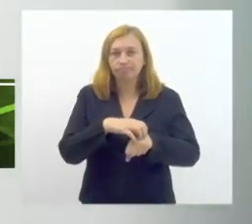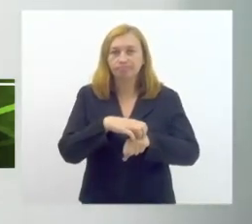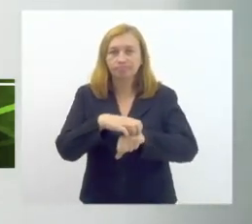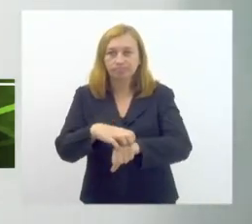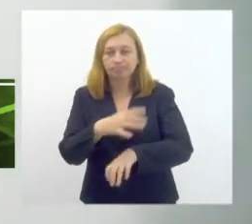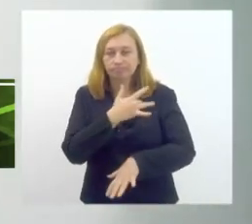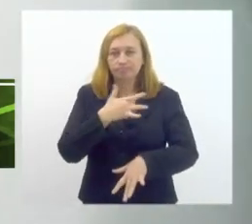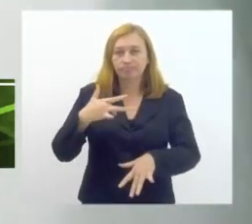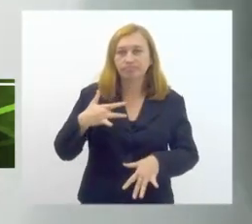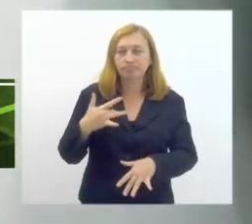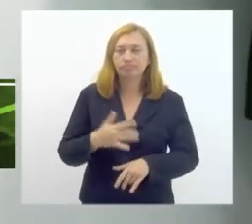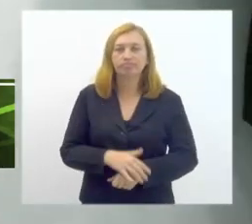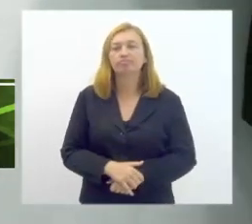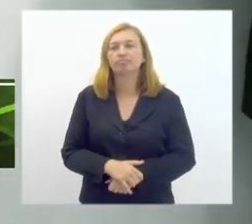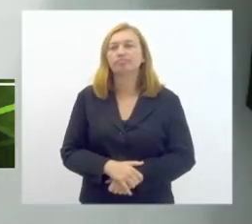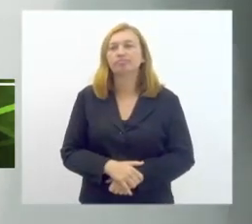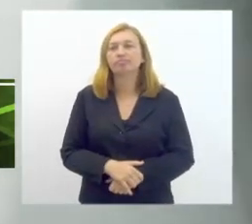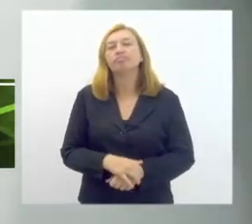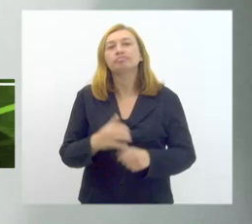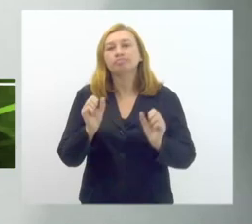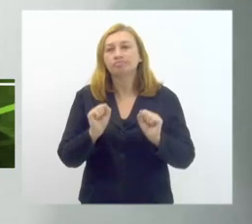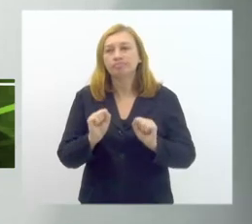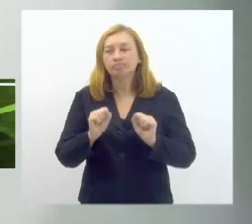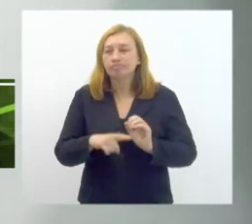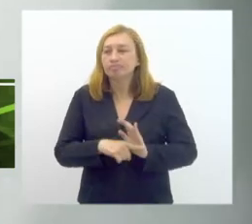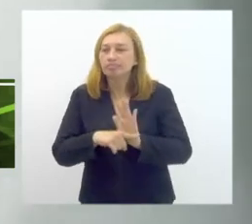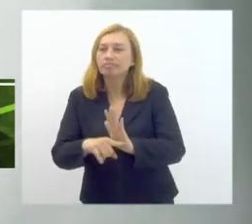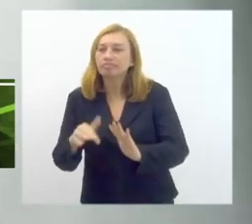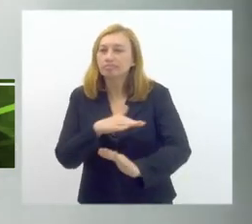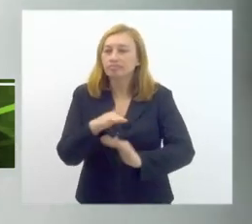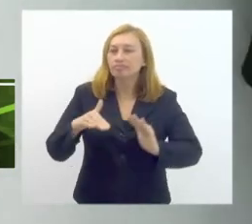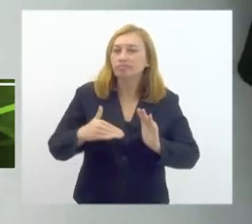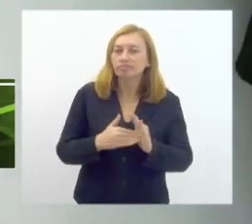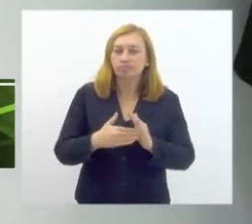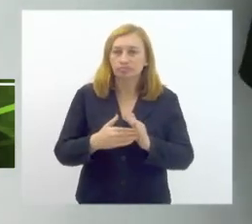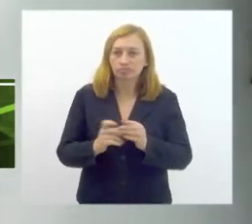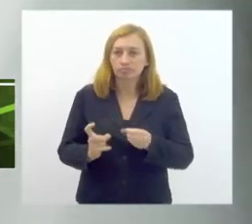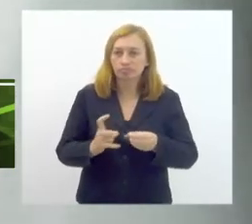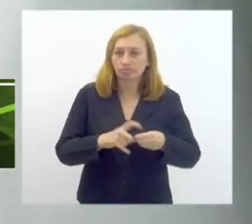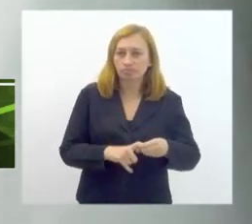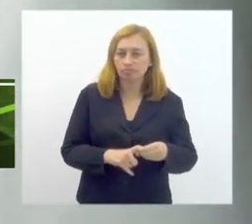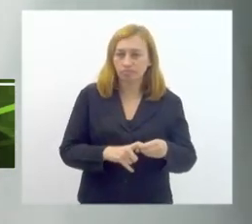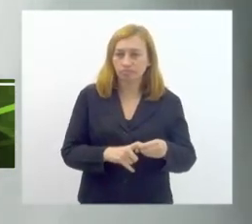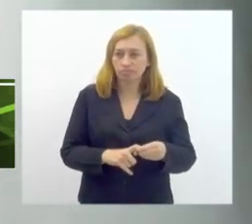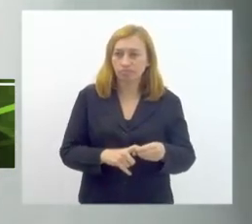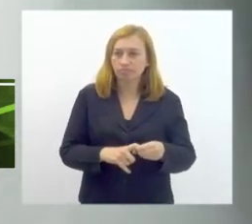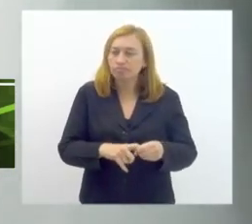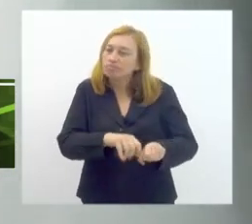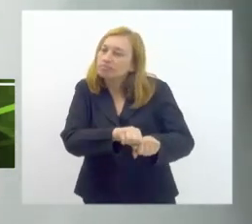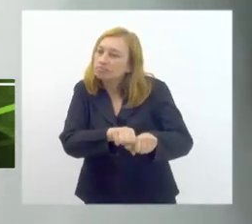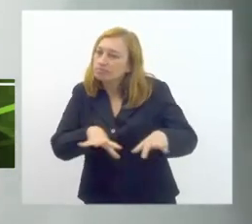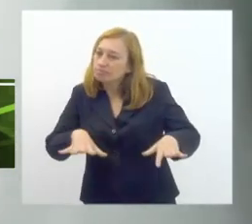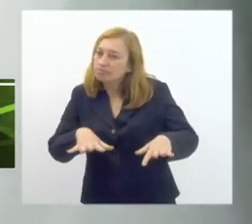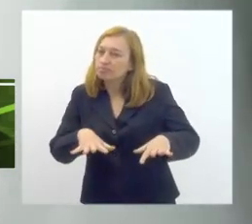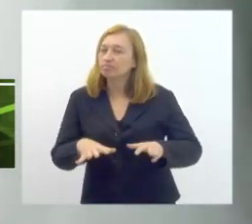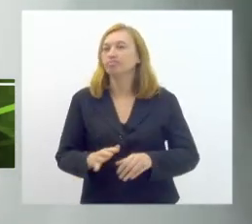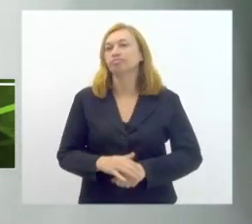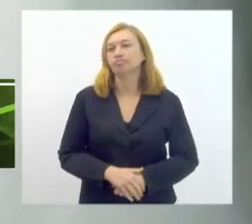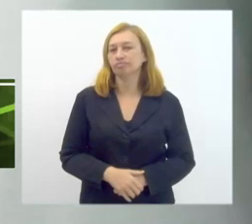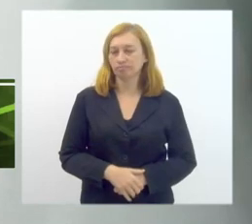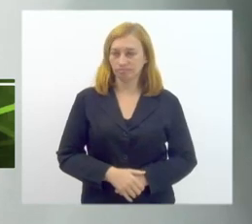sanitário, onde a gente pudesse atender a todos os nossos consorciados de uma forma mais ampla, de uma